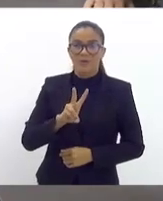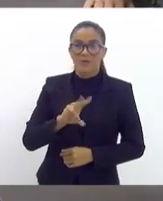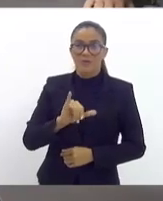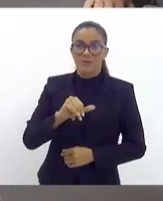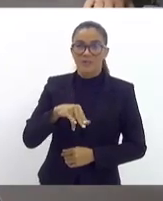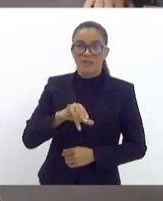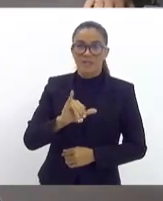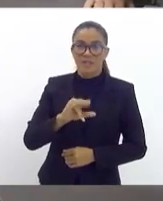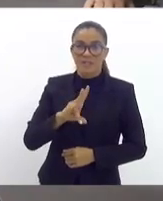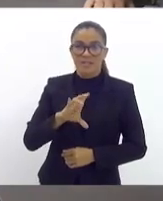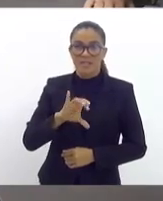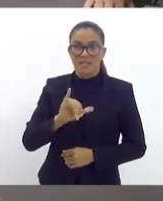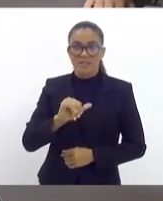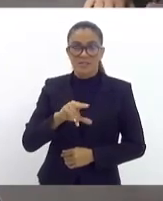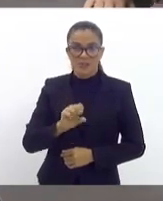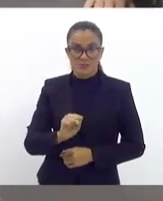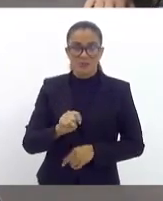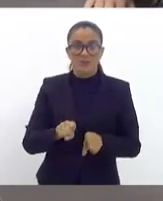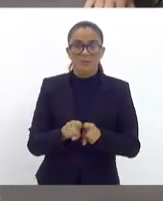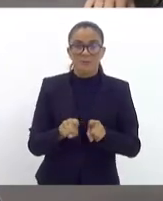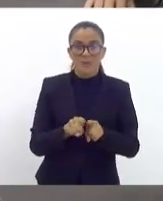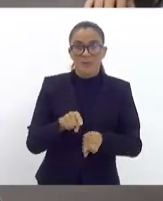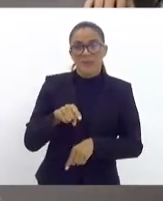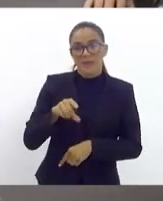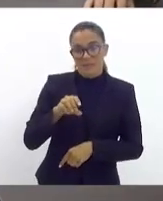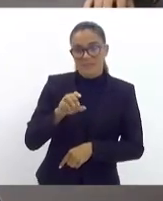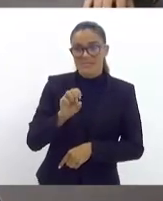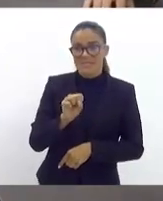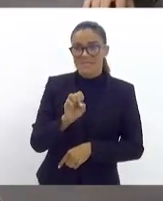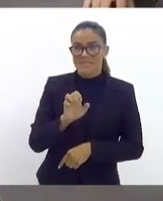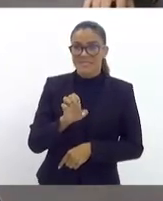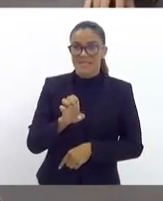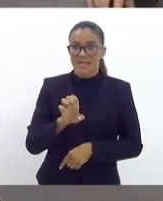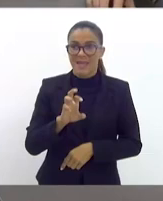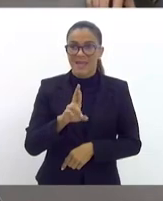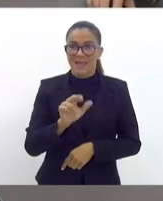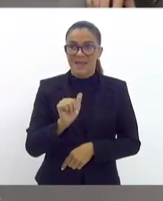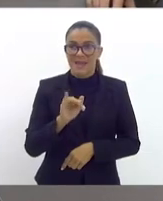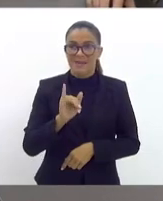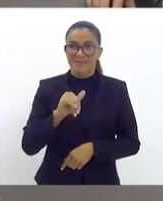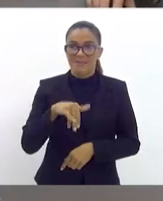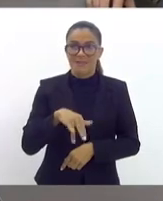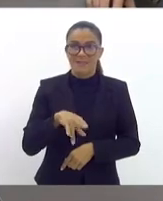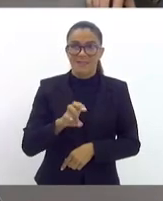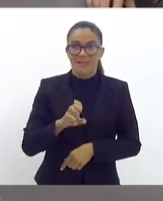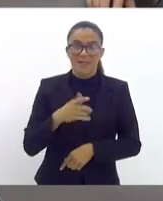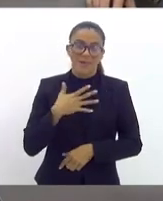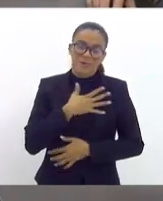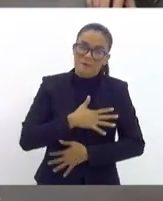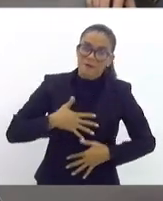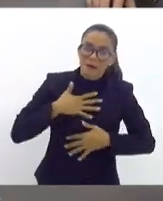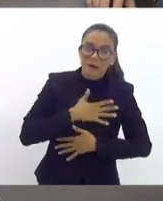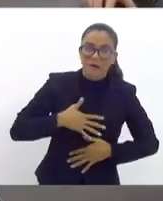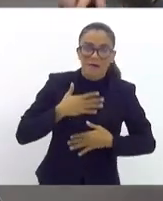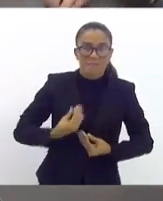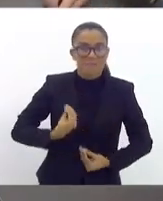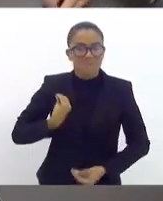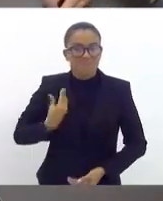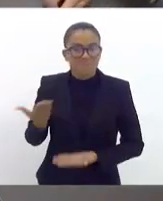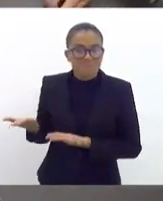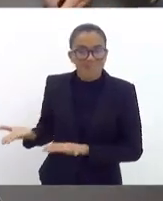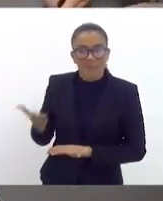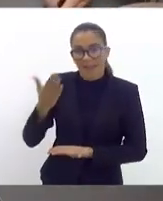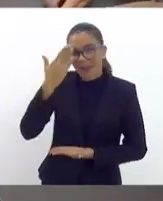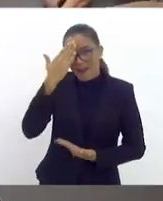conosco seja muito bem vindo Presidente passar para vossa excelência que é uma honra ter vossa excelência aqui agradecer